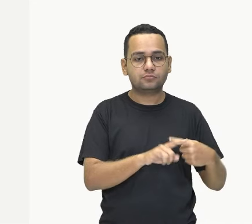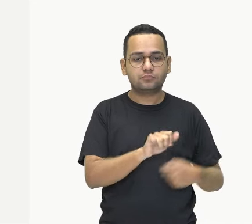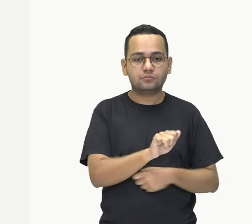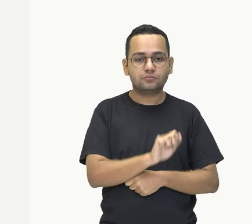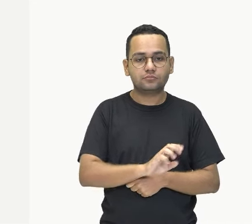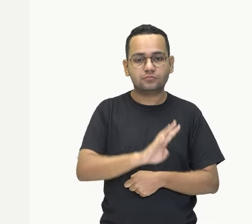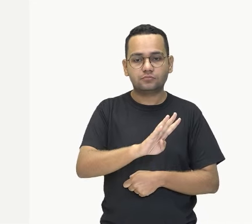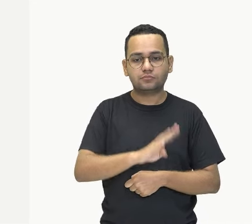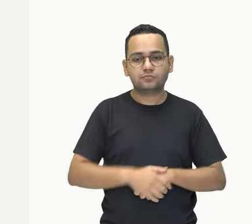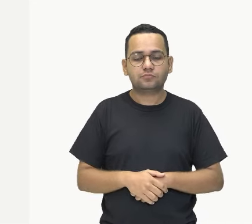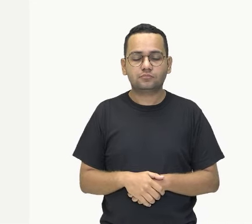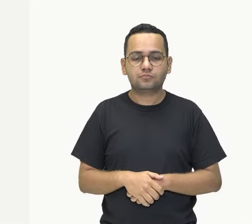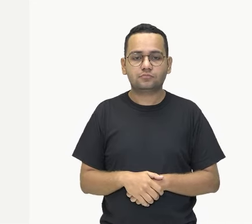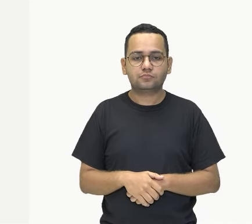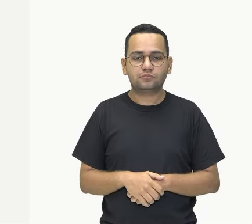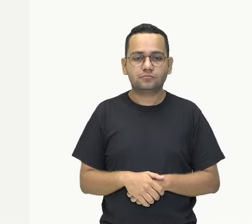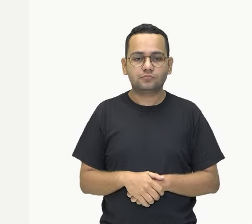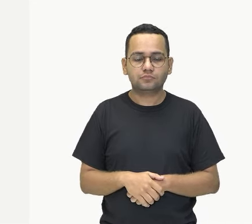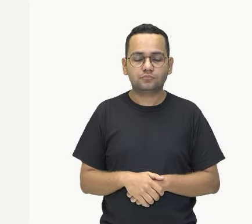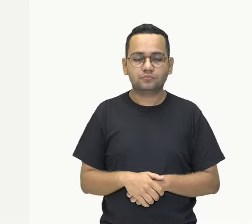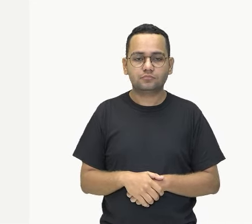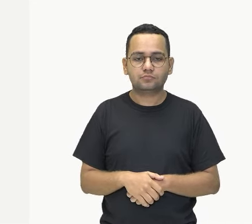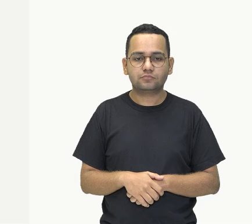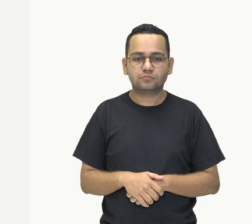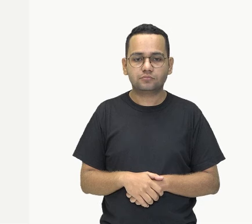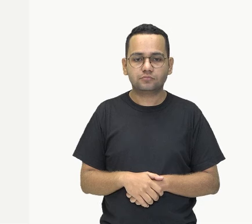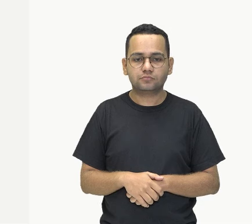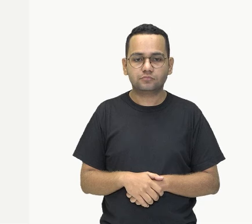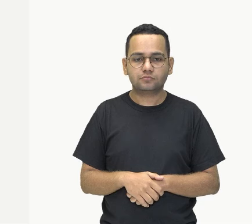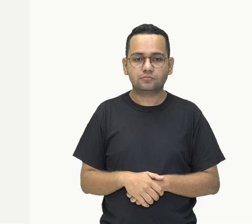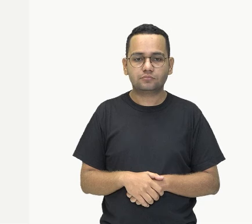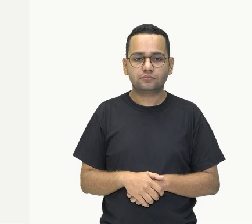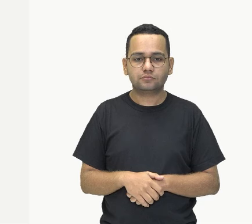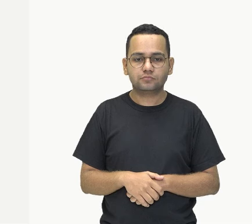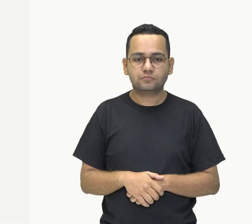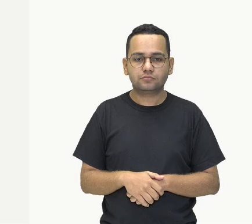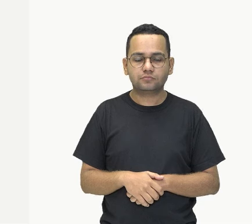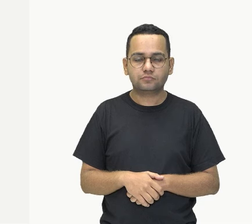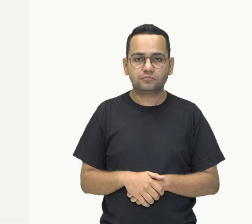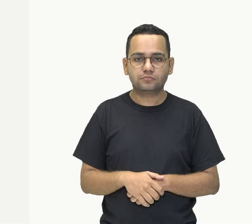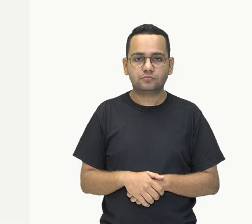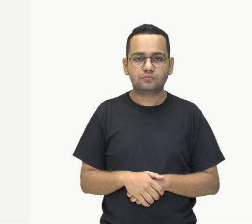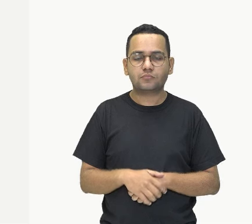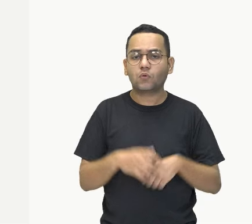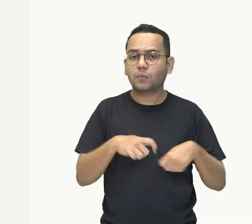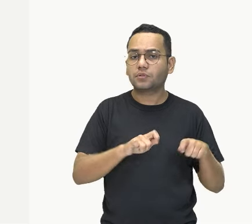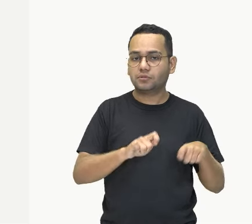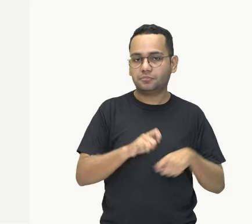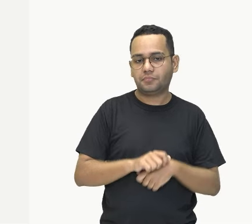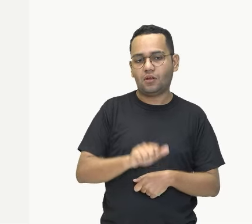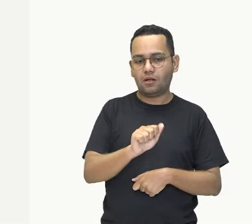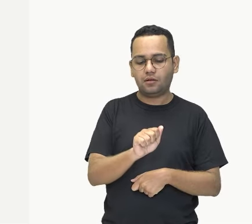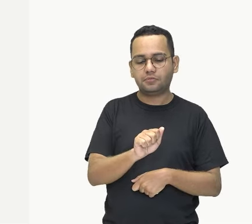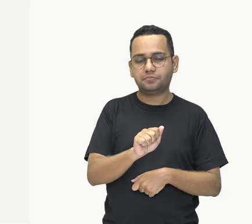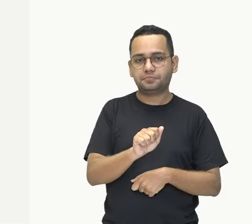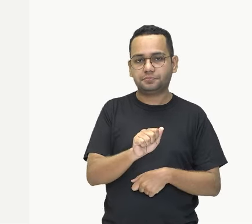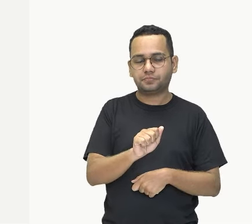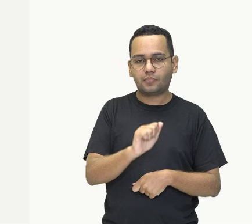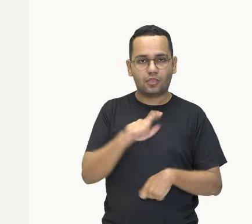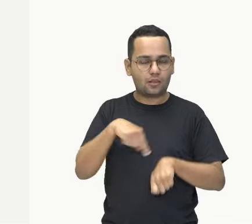a elevado à quarta potência. Multiplicação de potência de mesma base. Repito a base, que é o